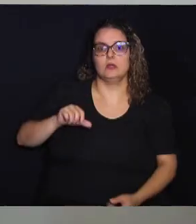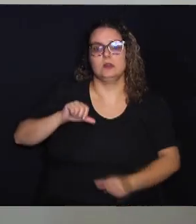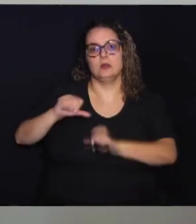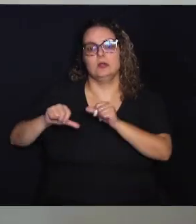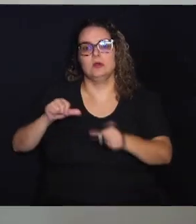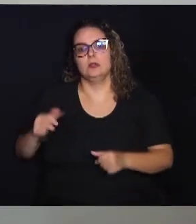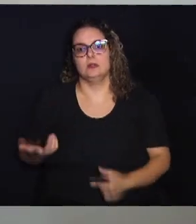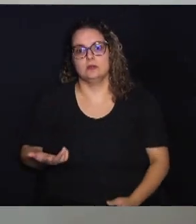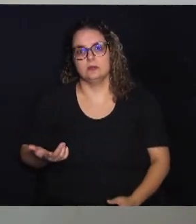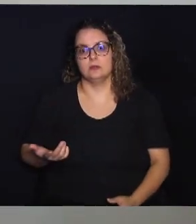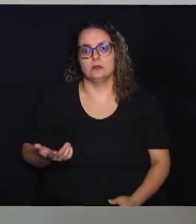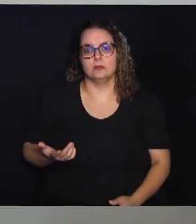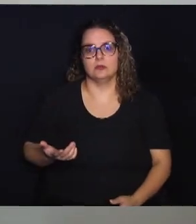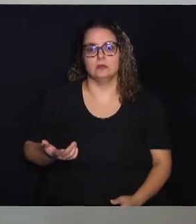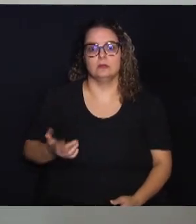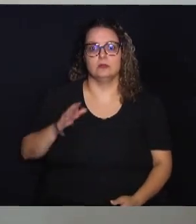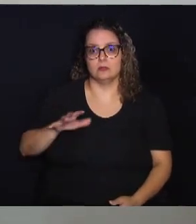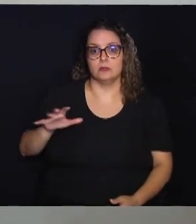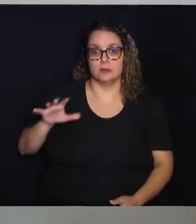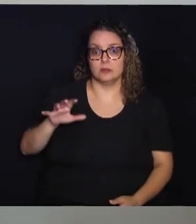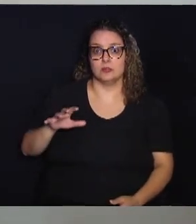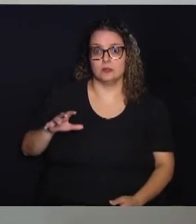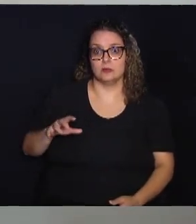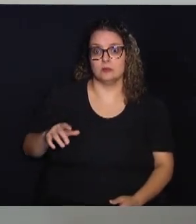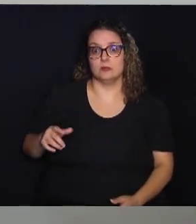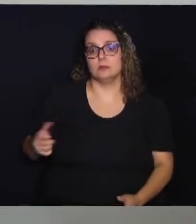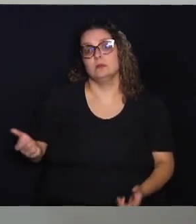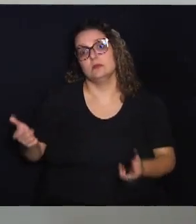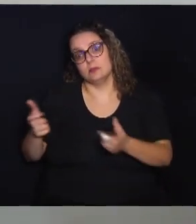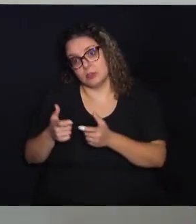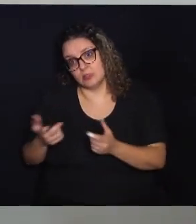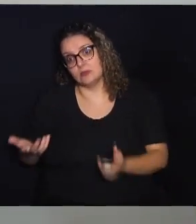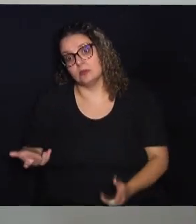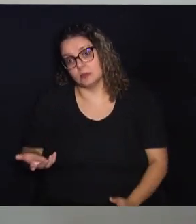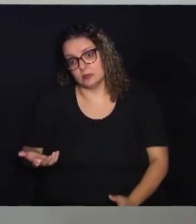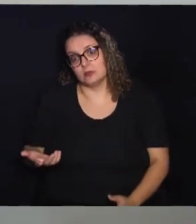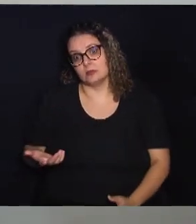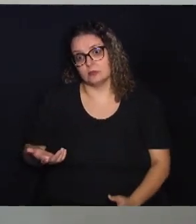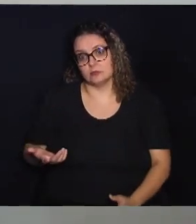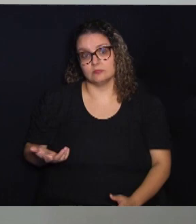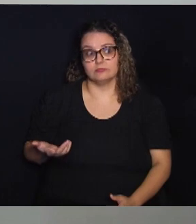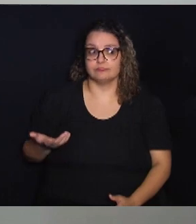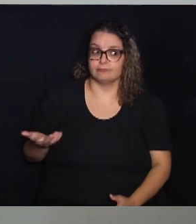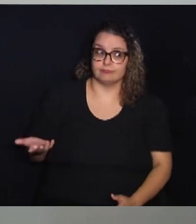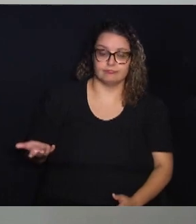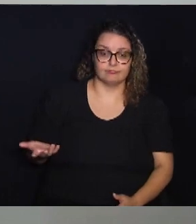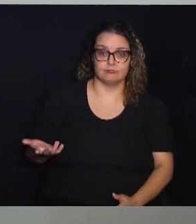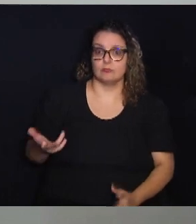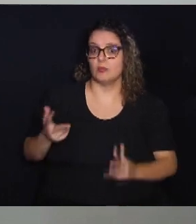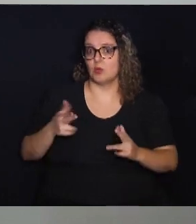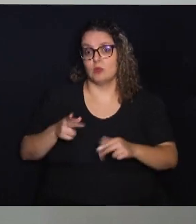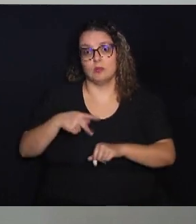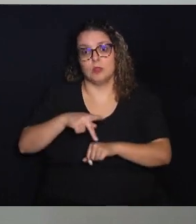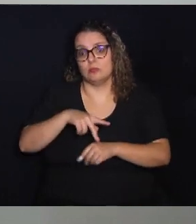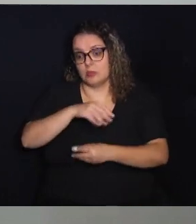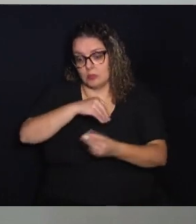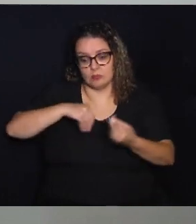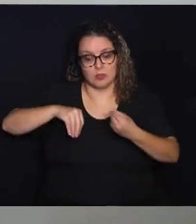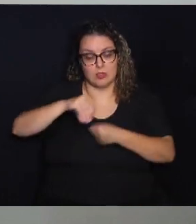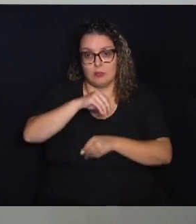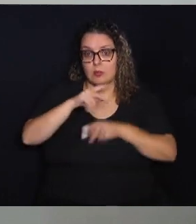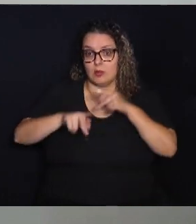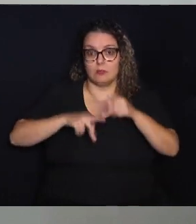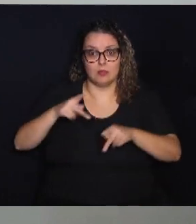frequente numa frequência menor. Mas, assim, como no nosso país a gente tem uma